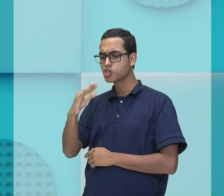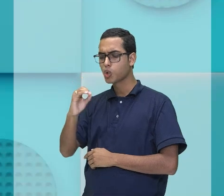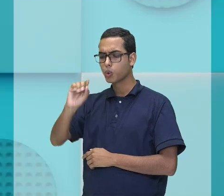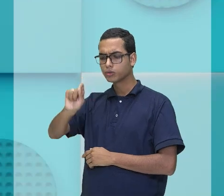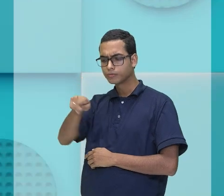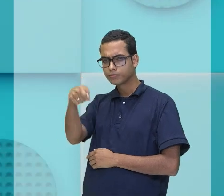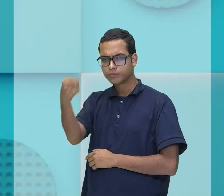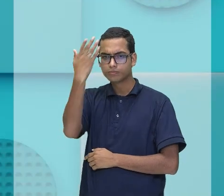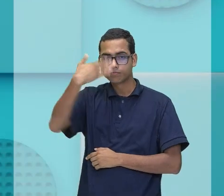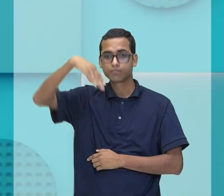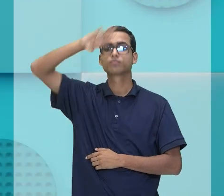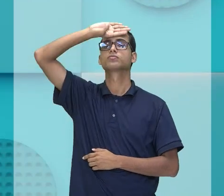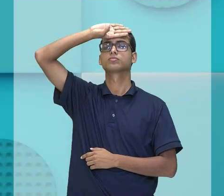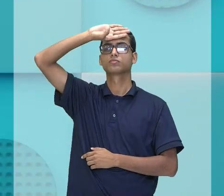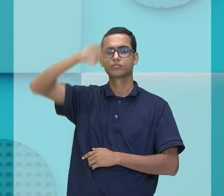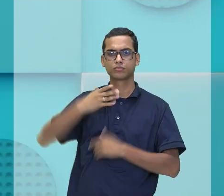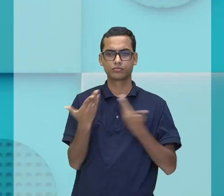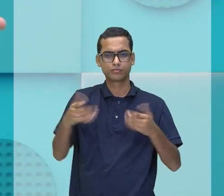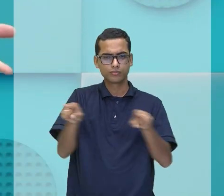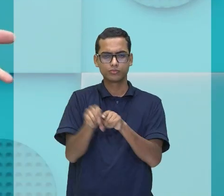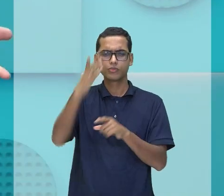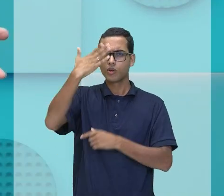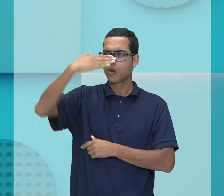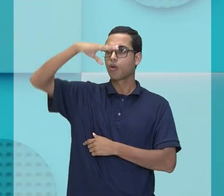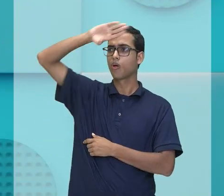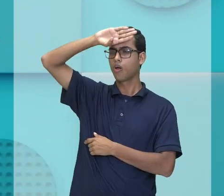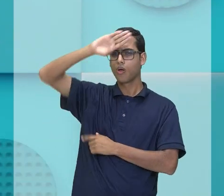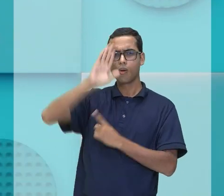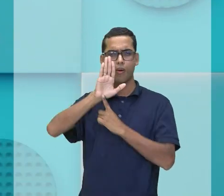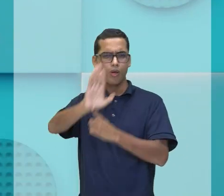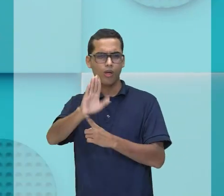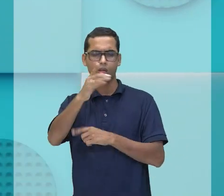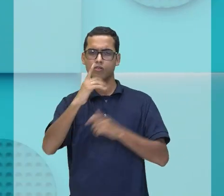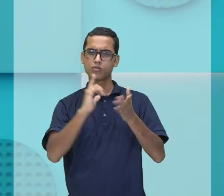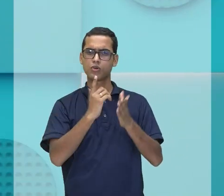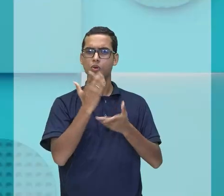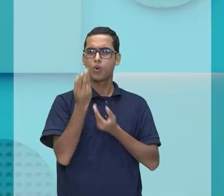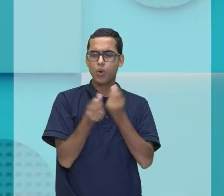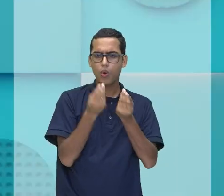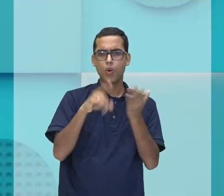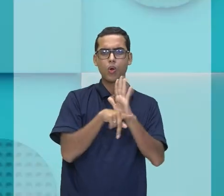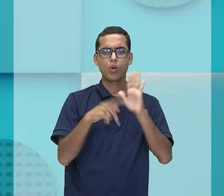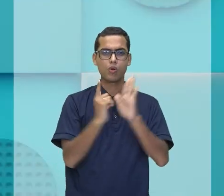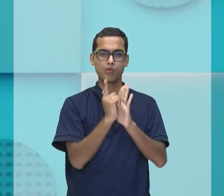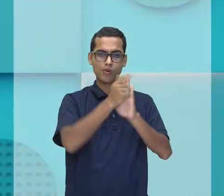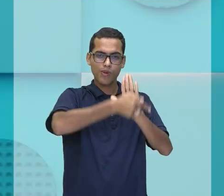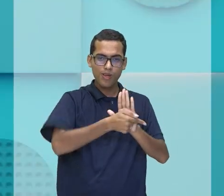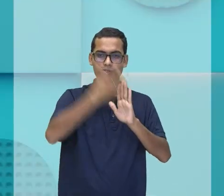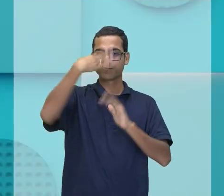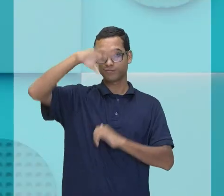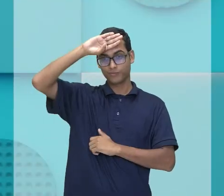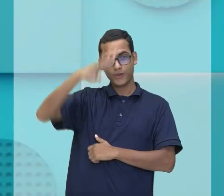que talvez vocês não conheçam, mas se não conhecerem, vão conhecer a partir de hoje na nossa aula.